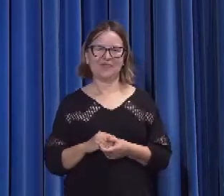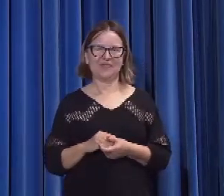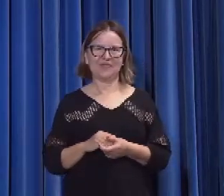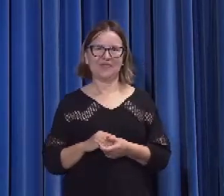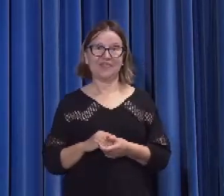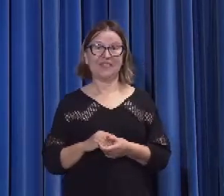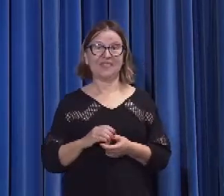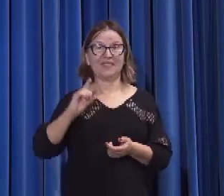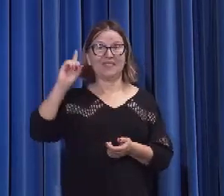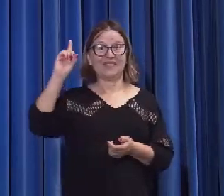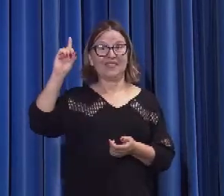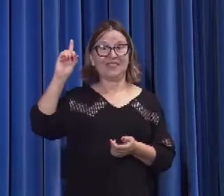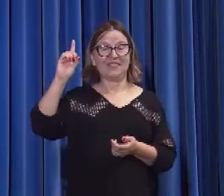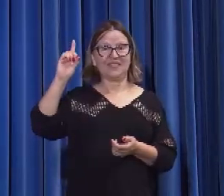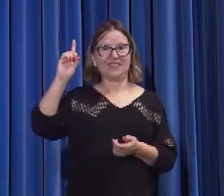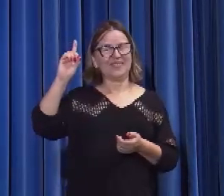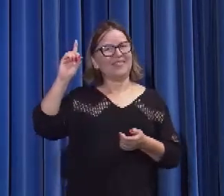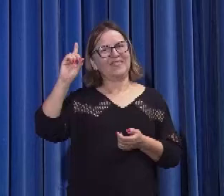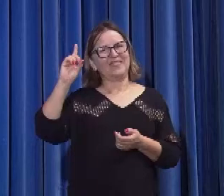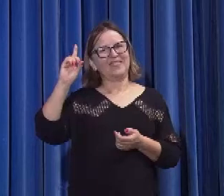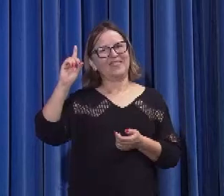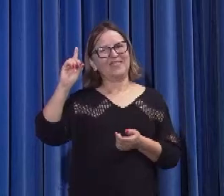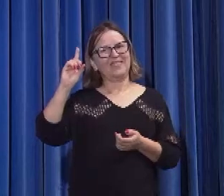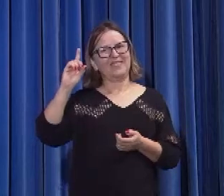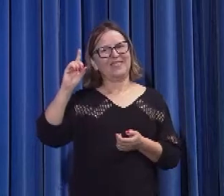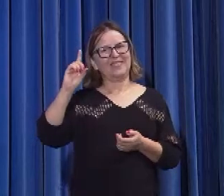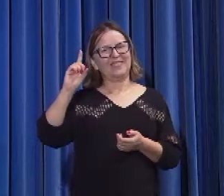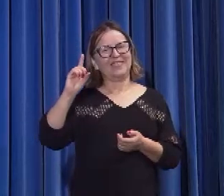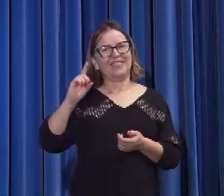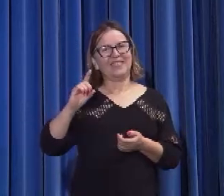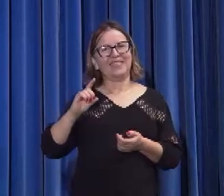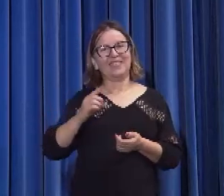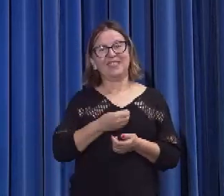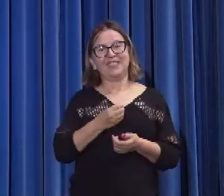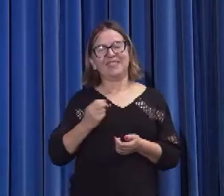Um Deus de consequências eternas.